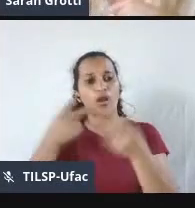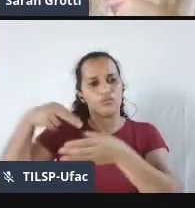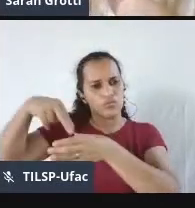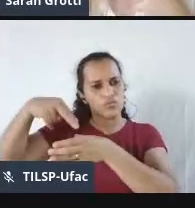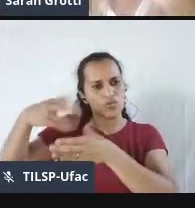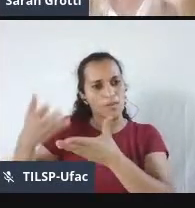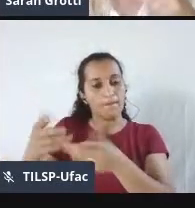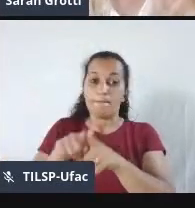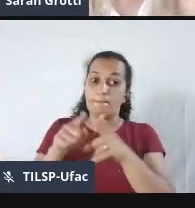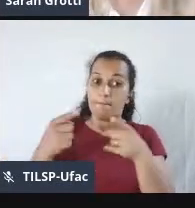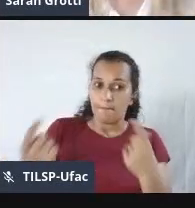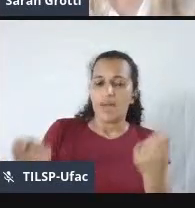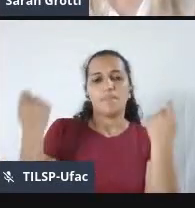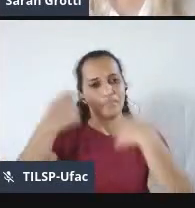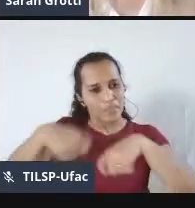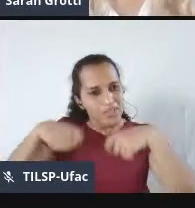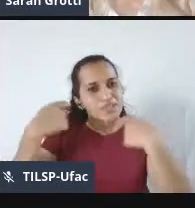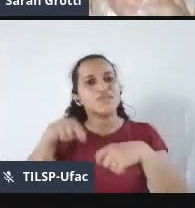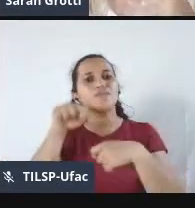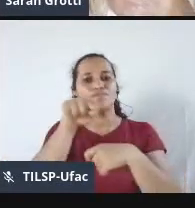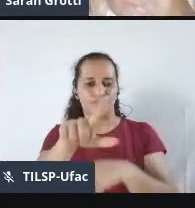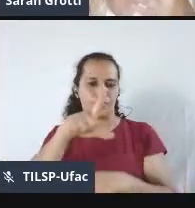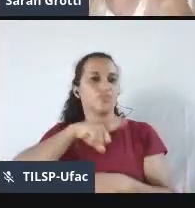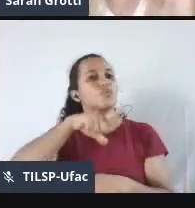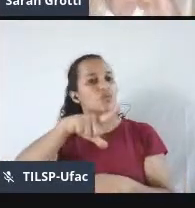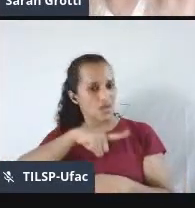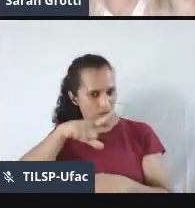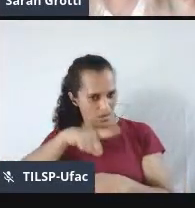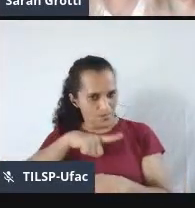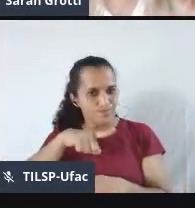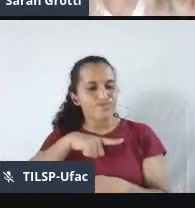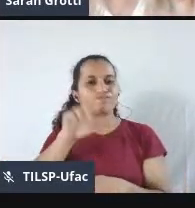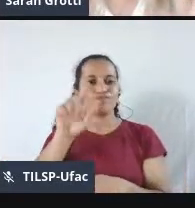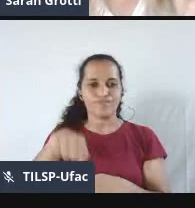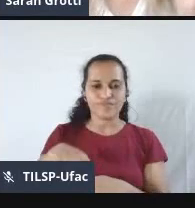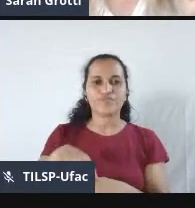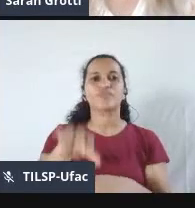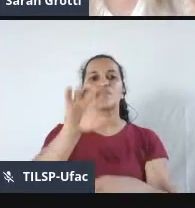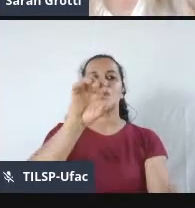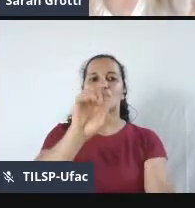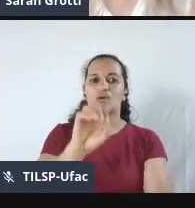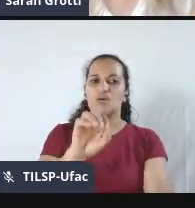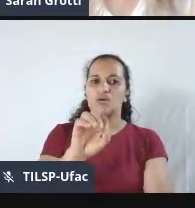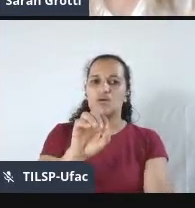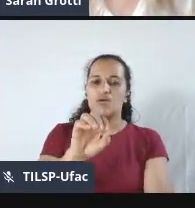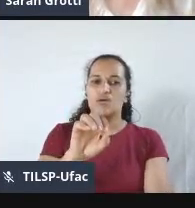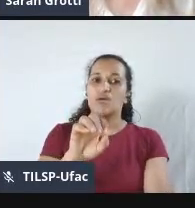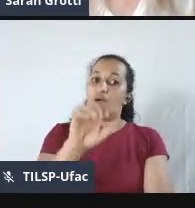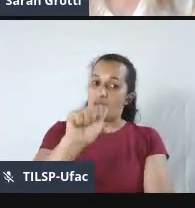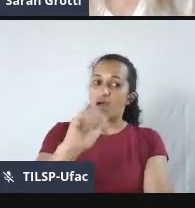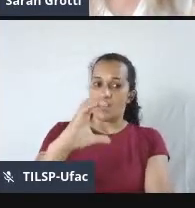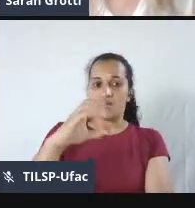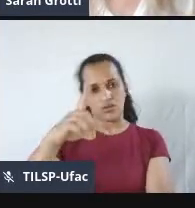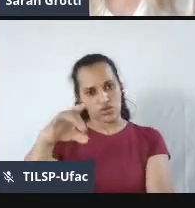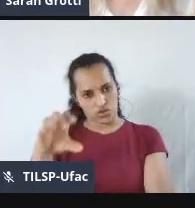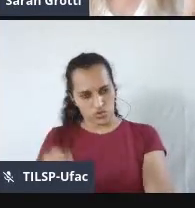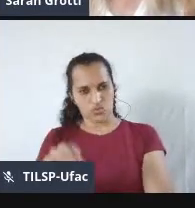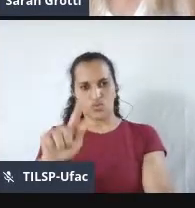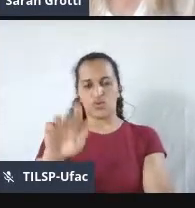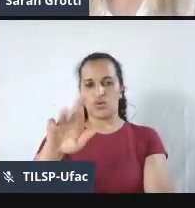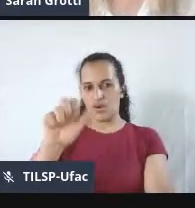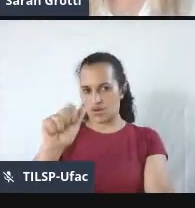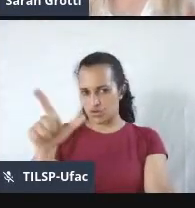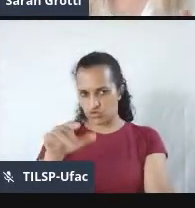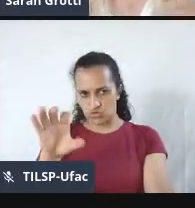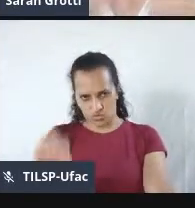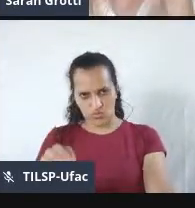vendo aqui que esses óleos contêm vitamina, ômega, ácido graxo 6, né, da série 6, e